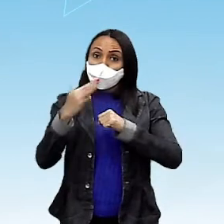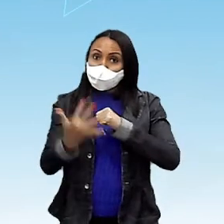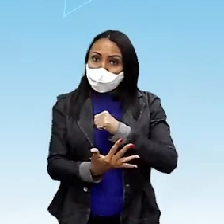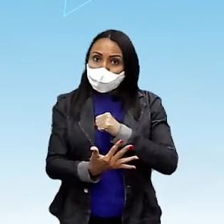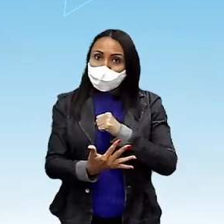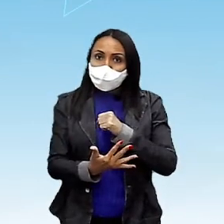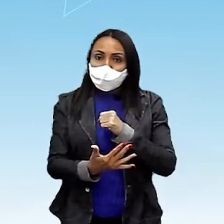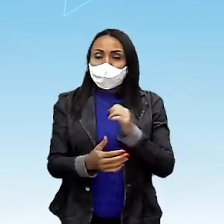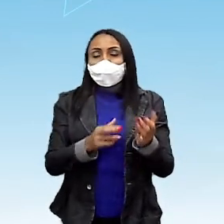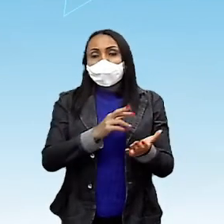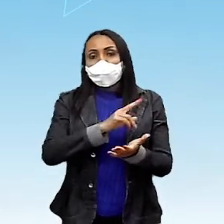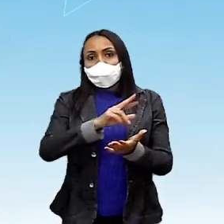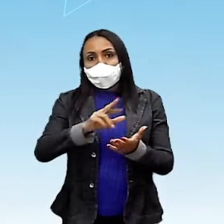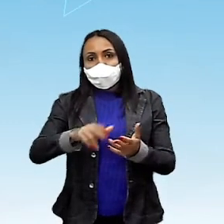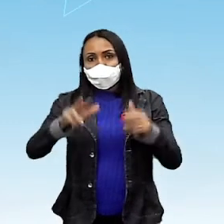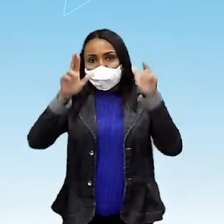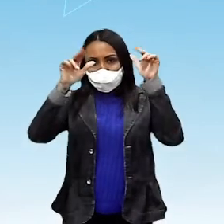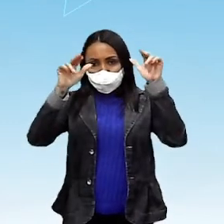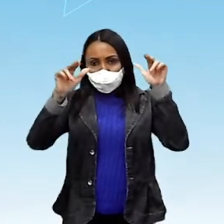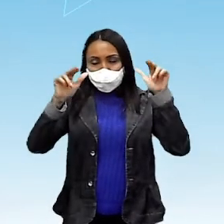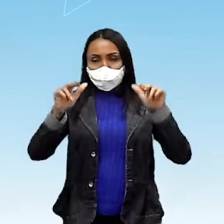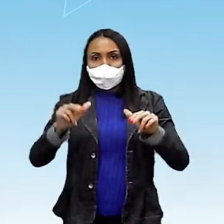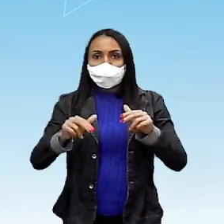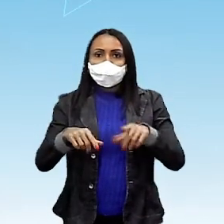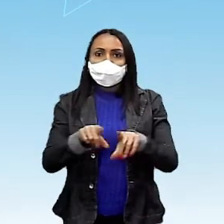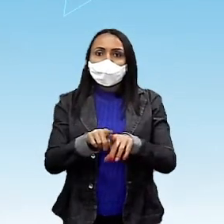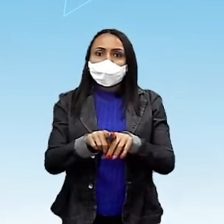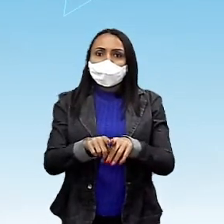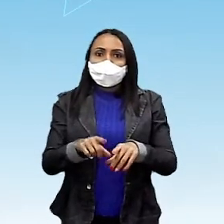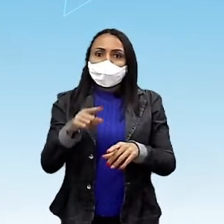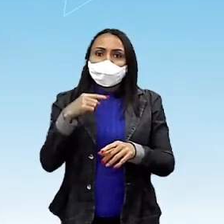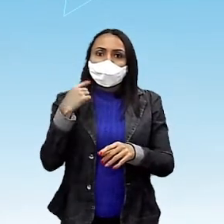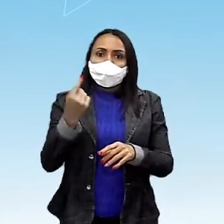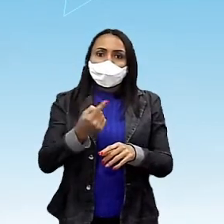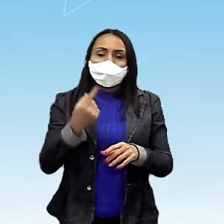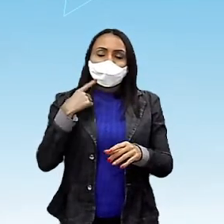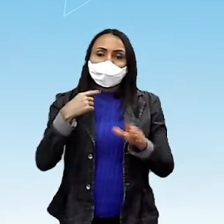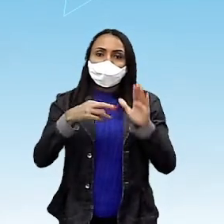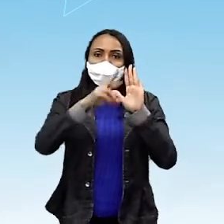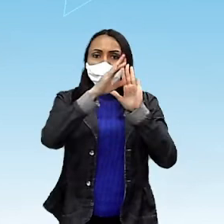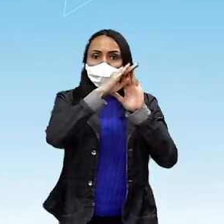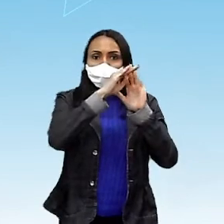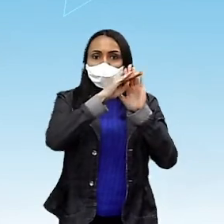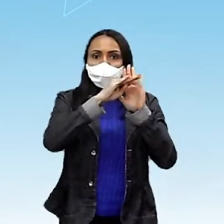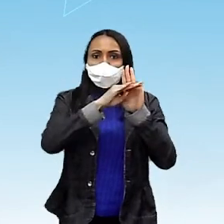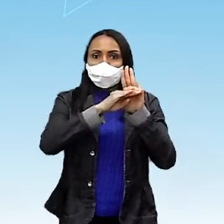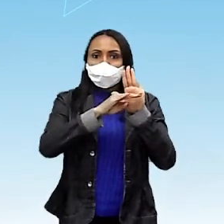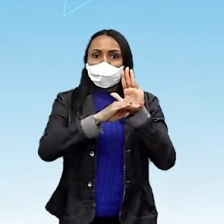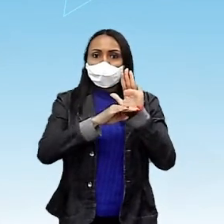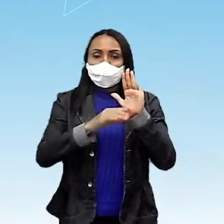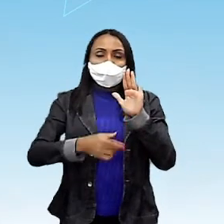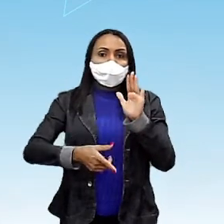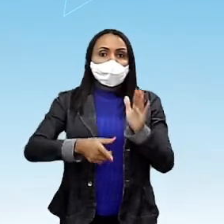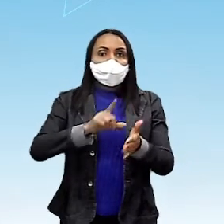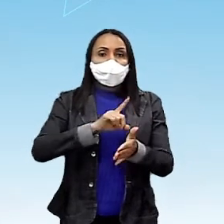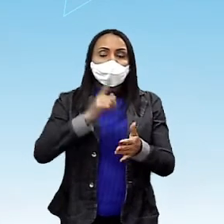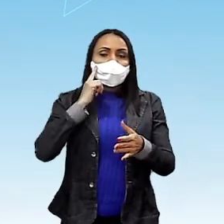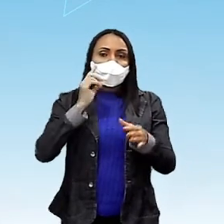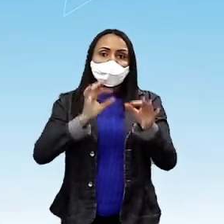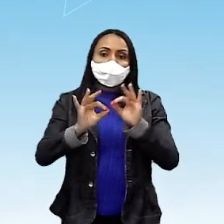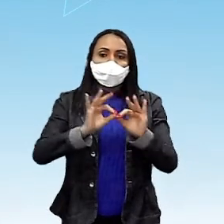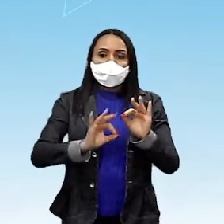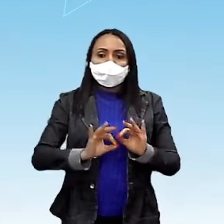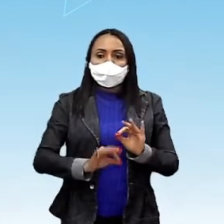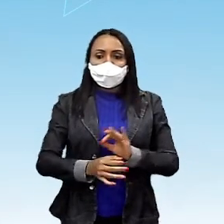entre outros pontos. Então, nesse caso, nós temos um planejamento prévio, uma